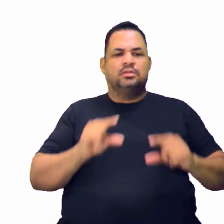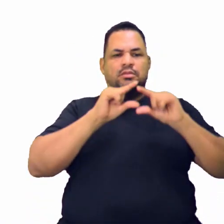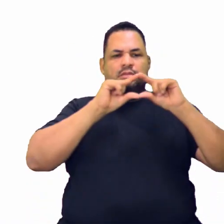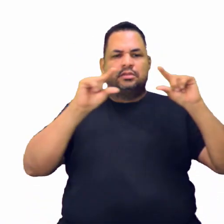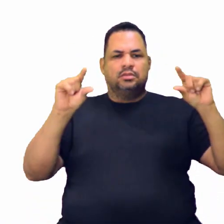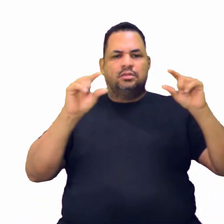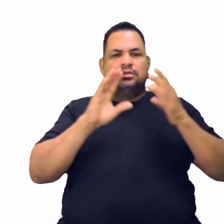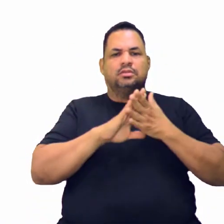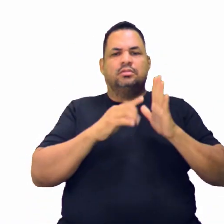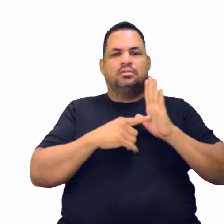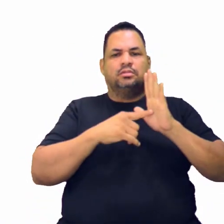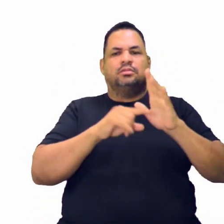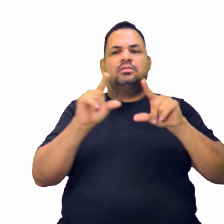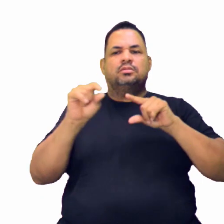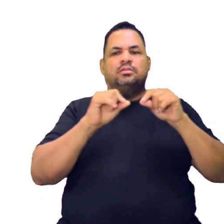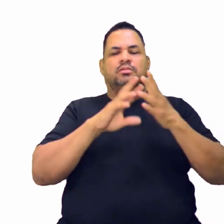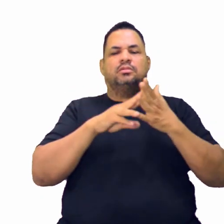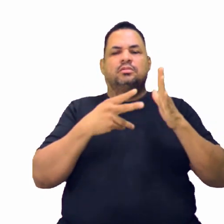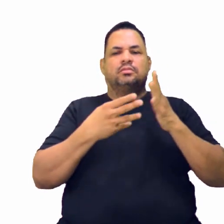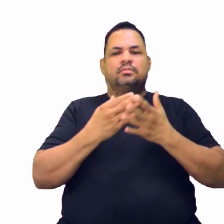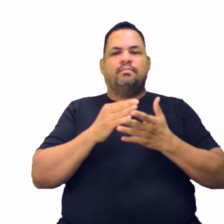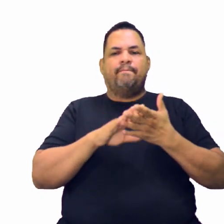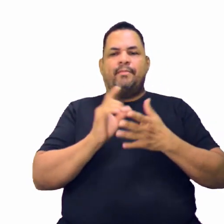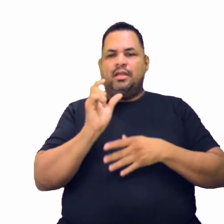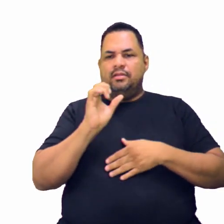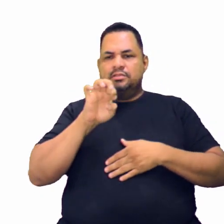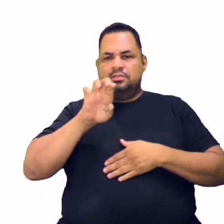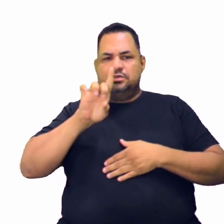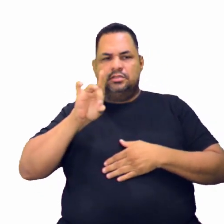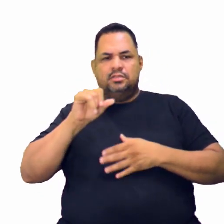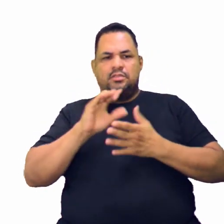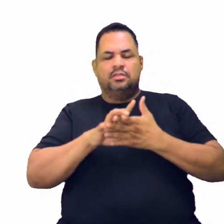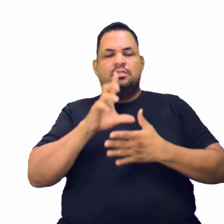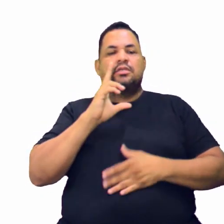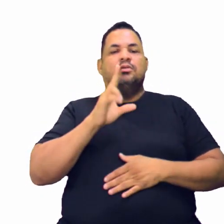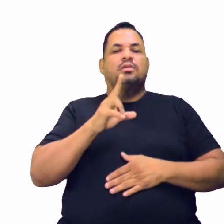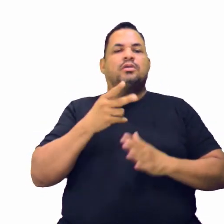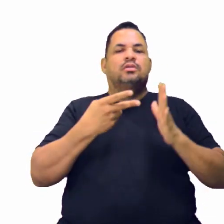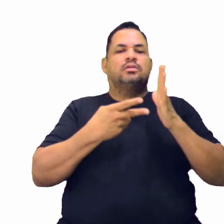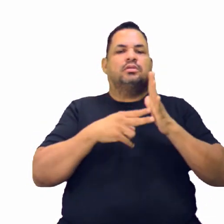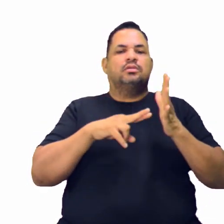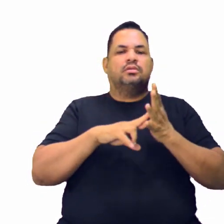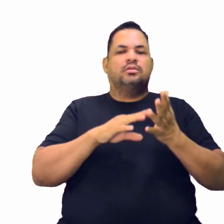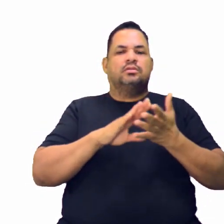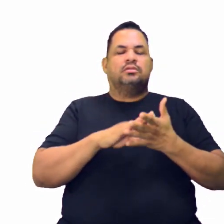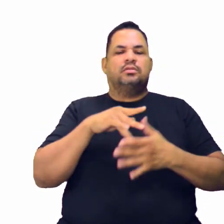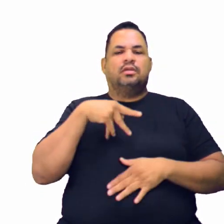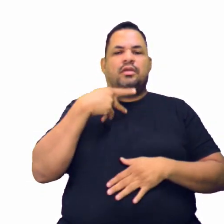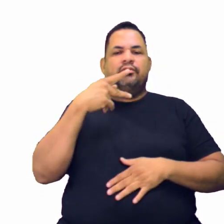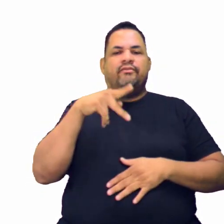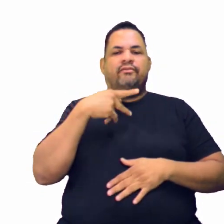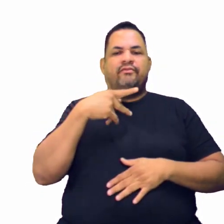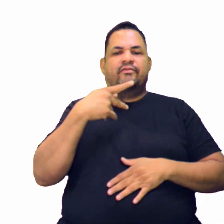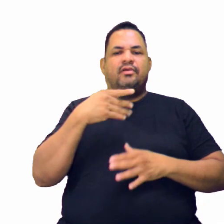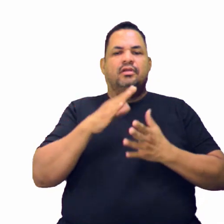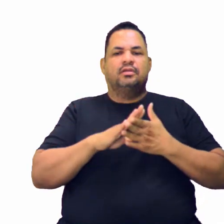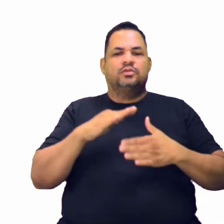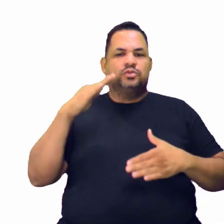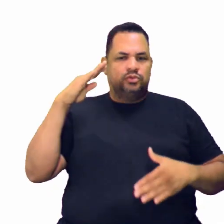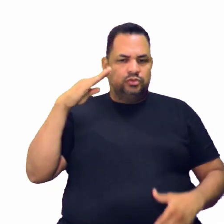frases abaixo, indique a opção em que a palavra sentido tem o mesmo significado que tem na fala do